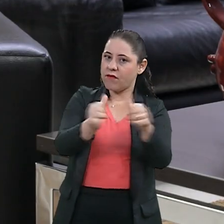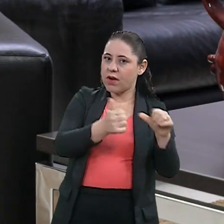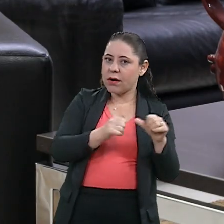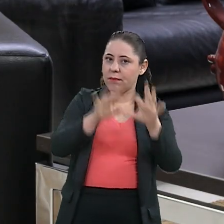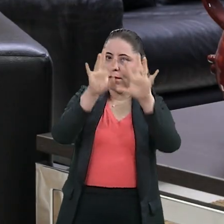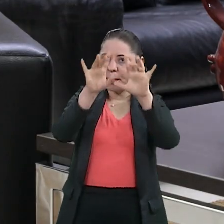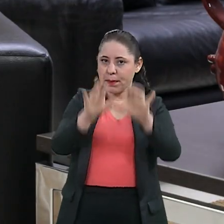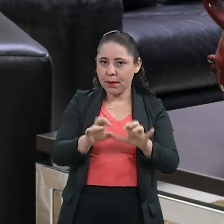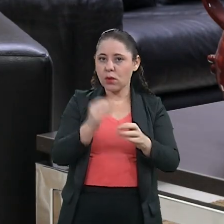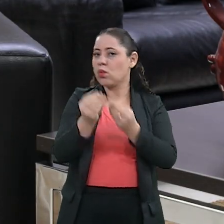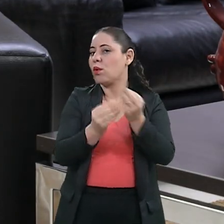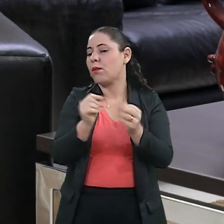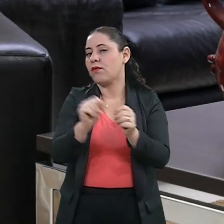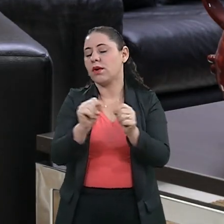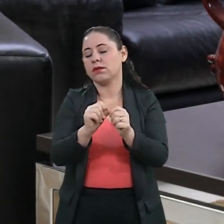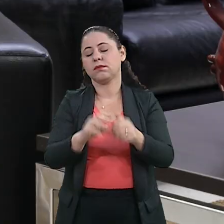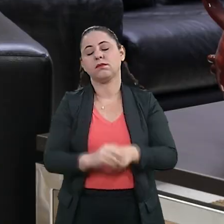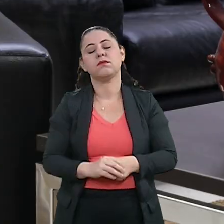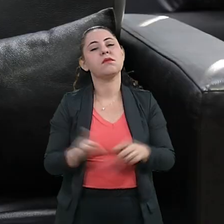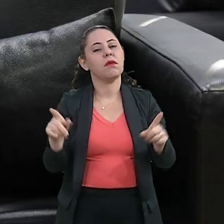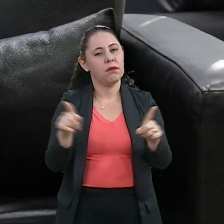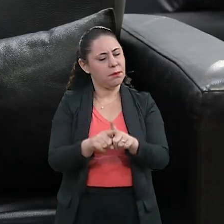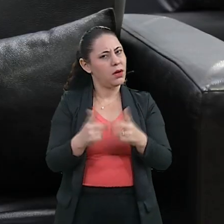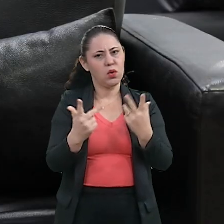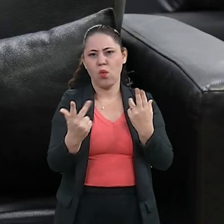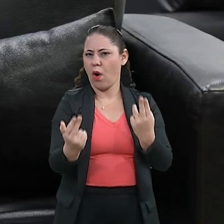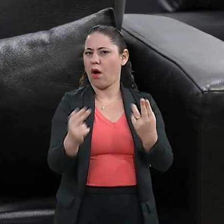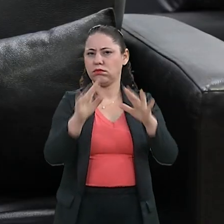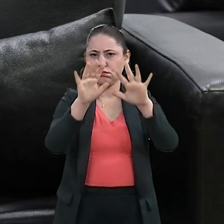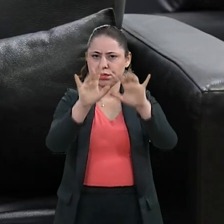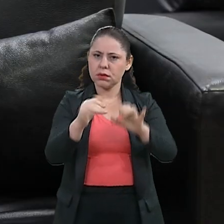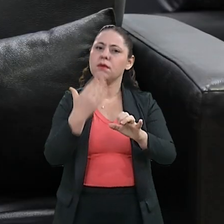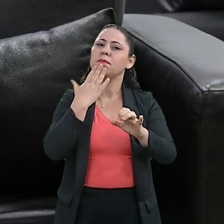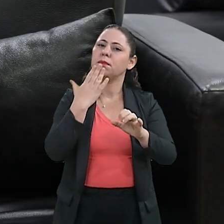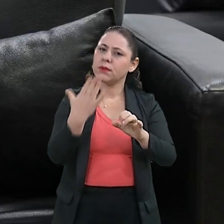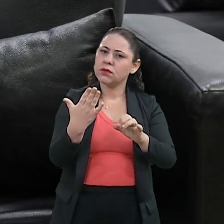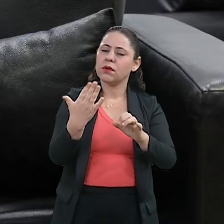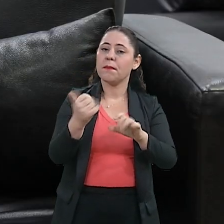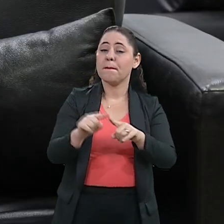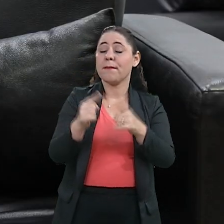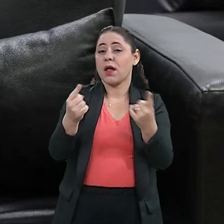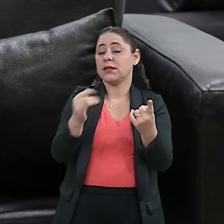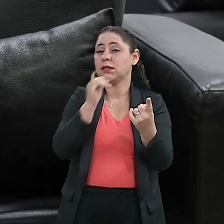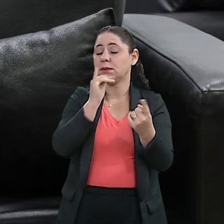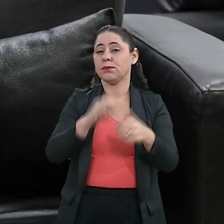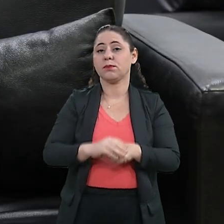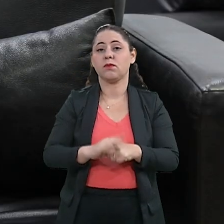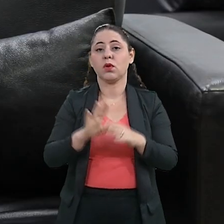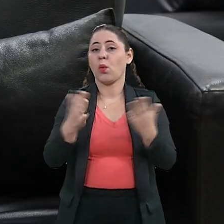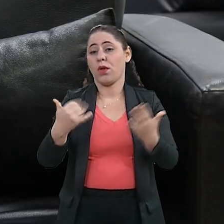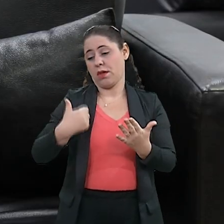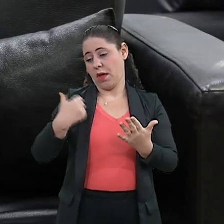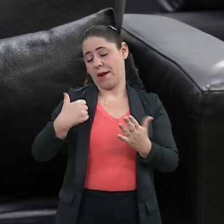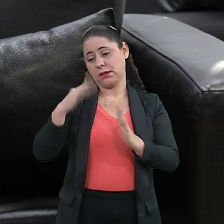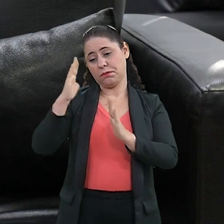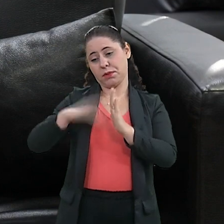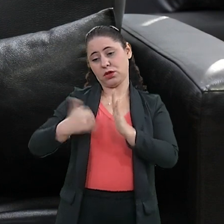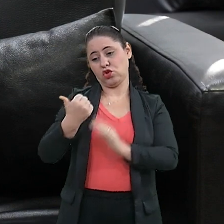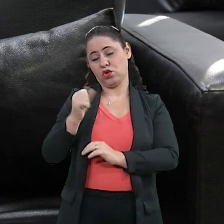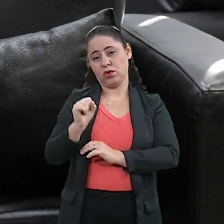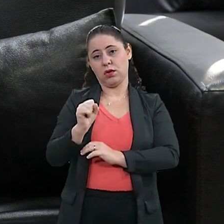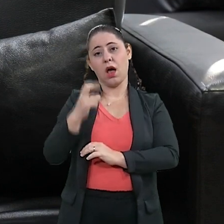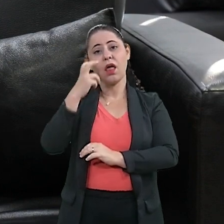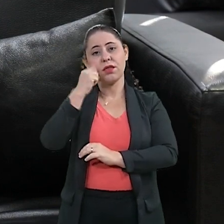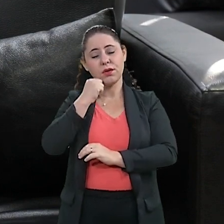Também é avaliado pelo formulário? Como que isso é feito? Também pelo formulário. Entra com o pedido. Só que aí, nesses casos, quando é